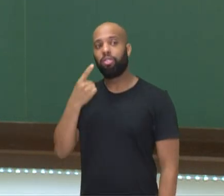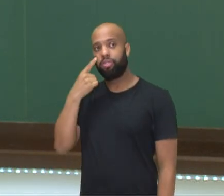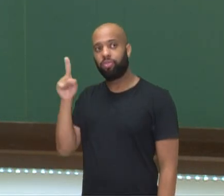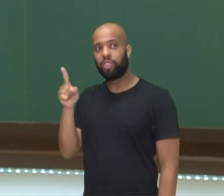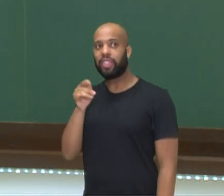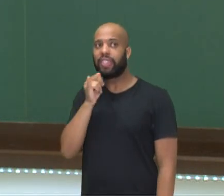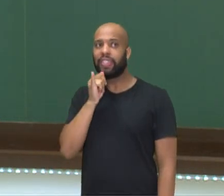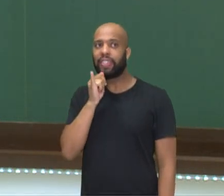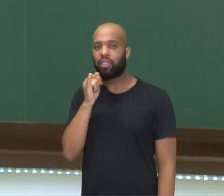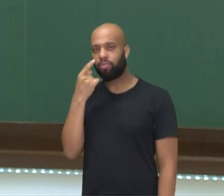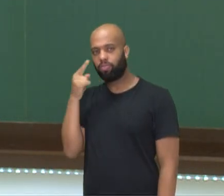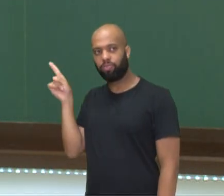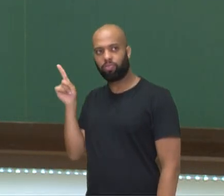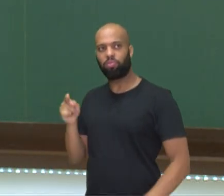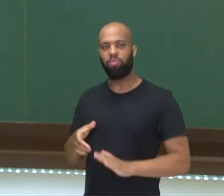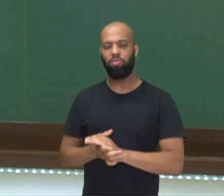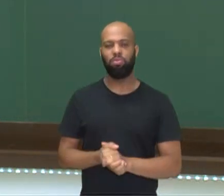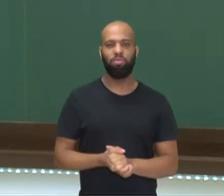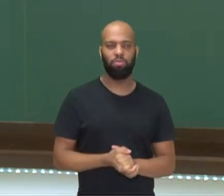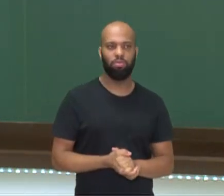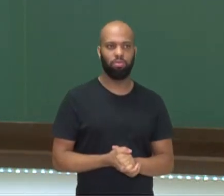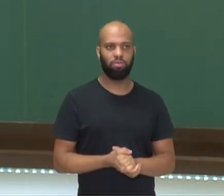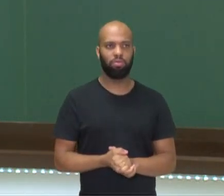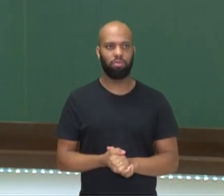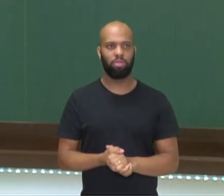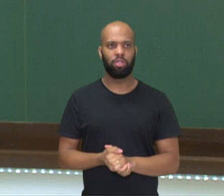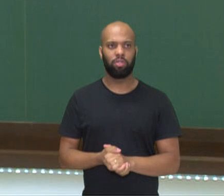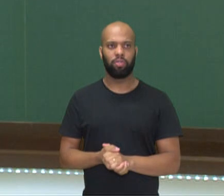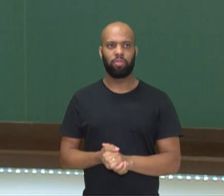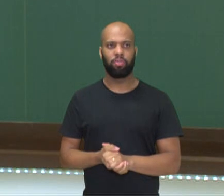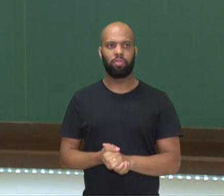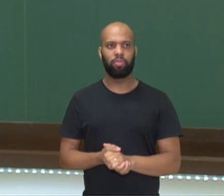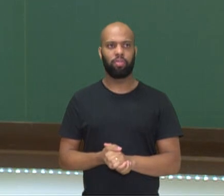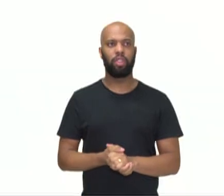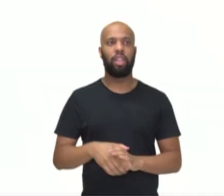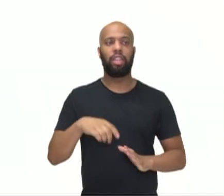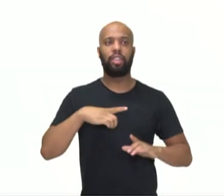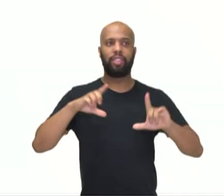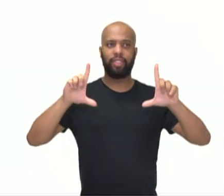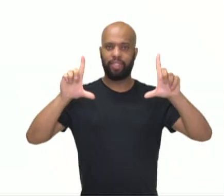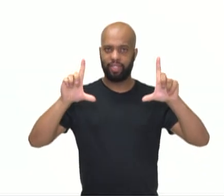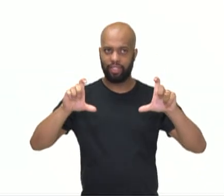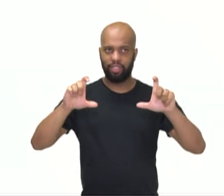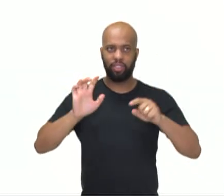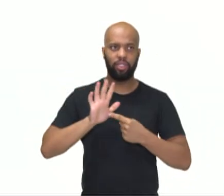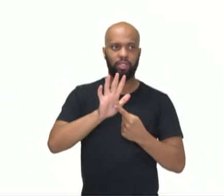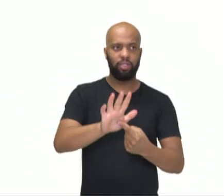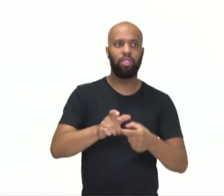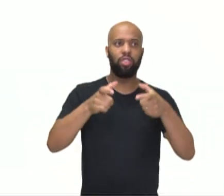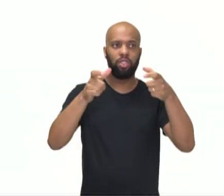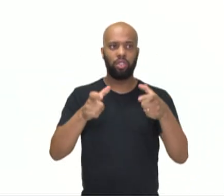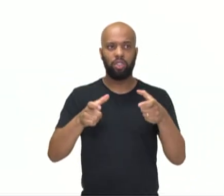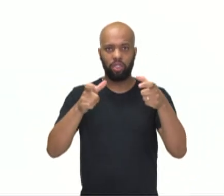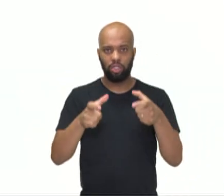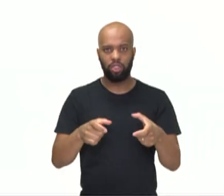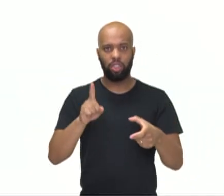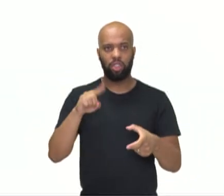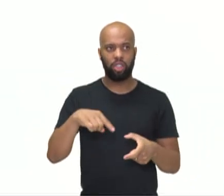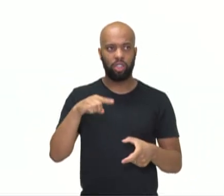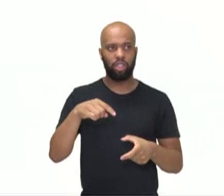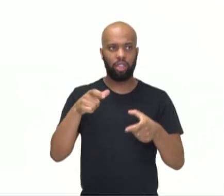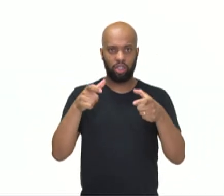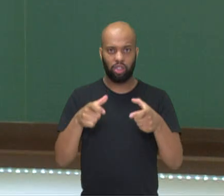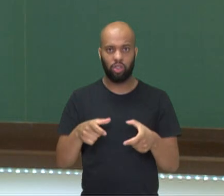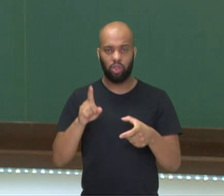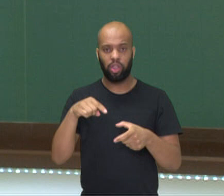exemplo, ó, mira el ejemplo abajo. Então, aquela foto, gente, tá mostrando aqui que é de Santiago de